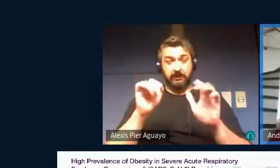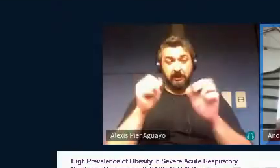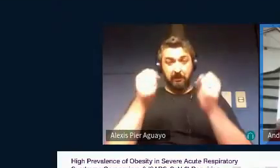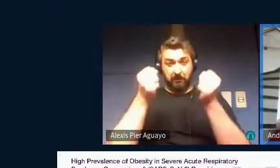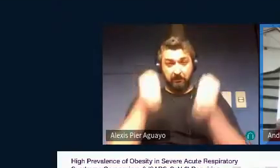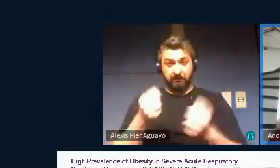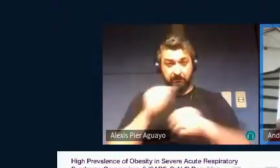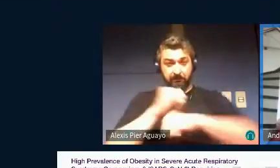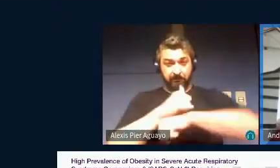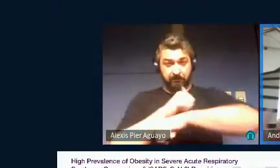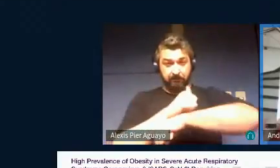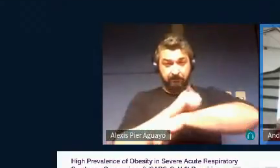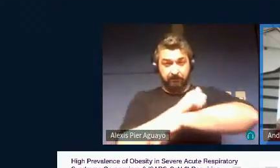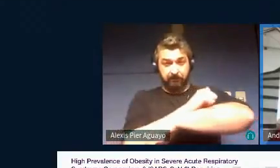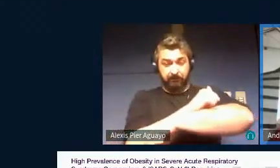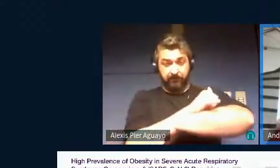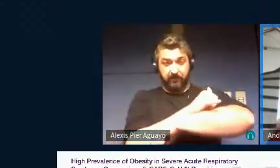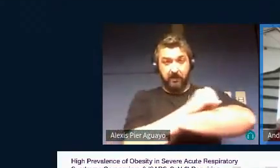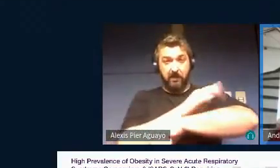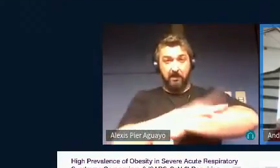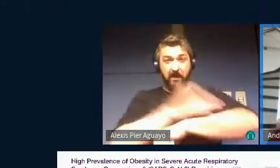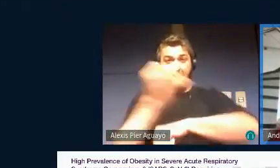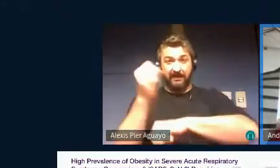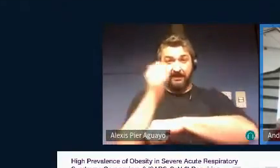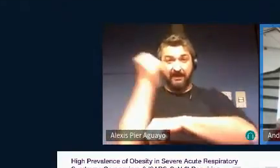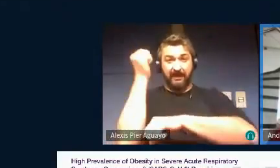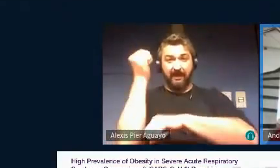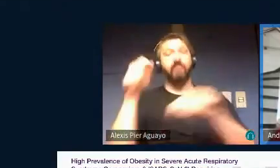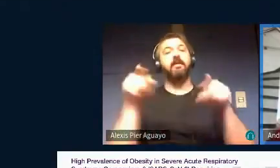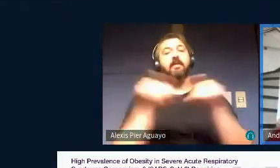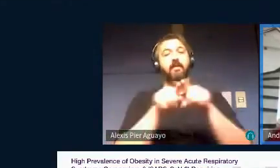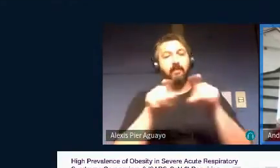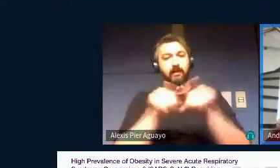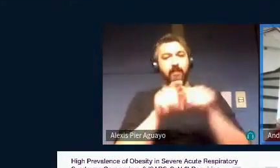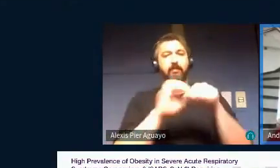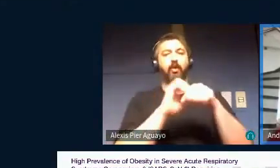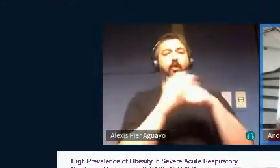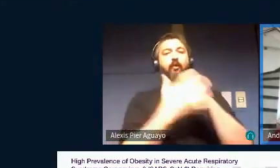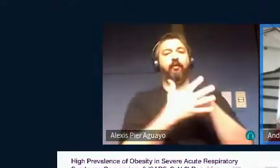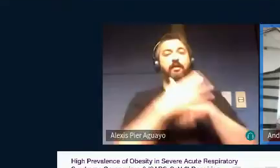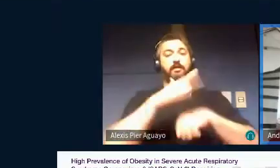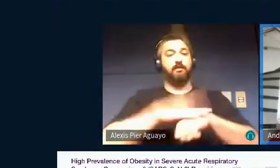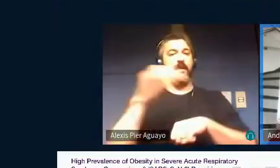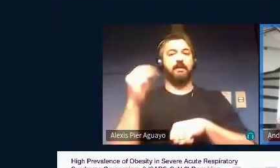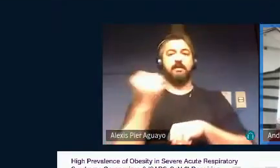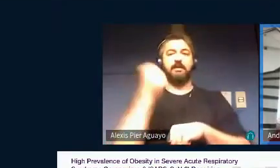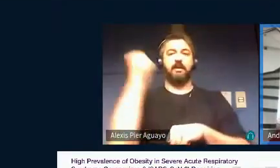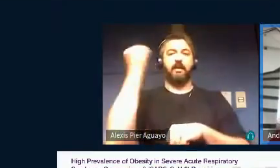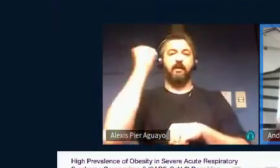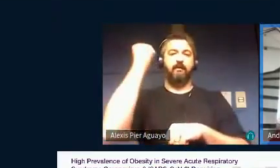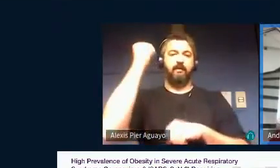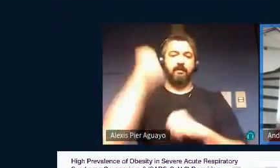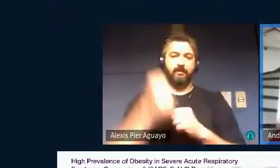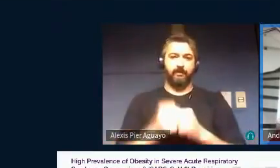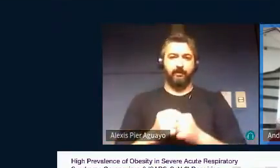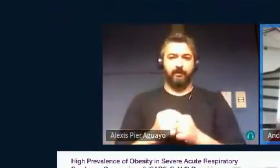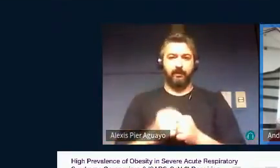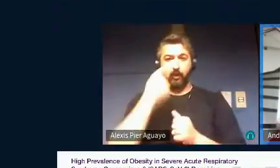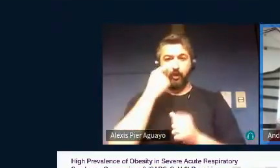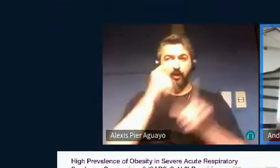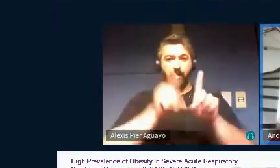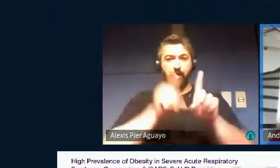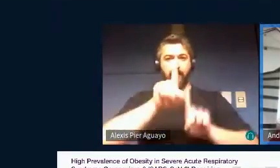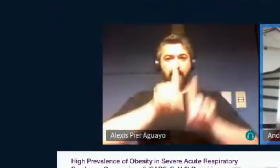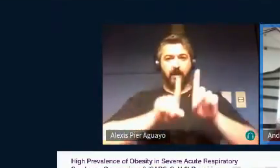mais acometido ainda, ou mais grave era a forma de acometimento pela Covid. Então, se nós olharmos aqui nesse primeiro gráfico, aqui nós temos